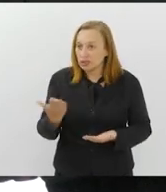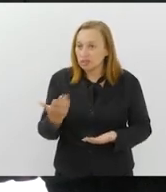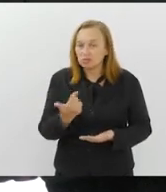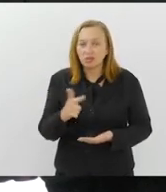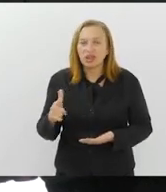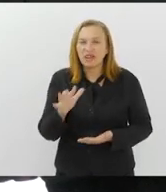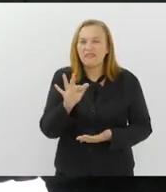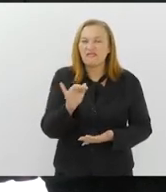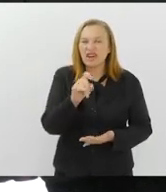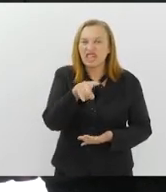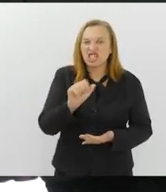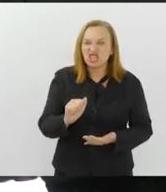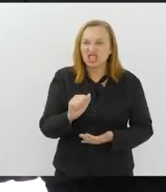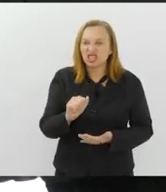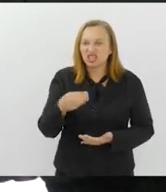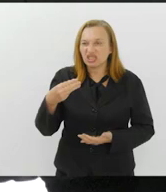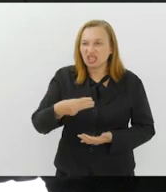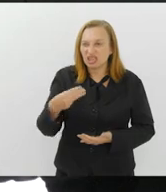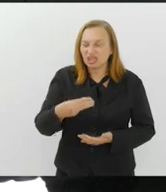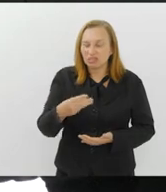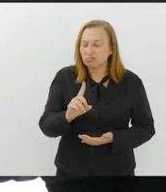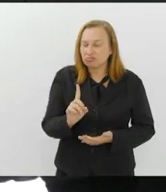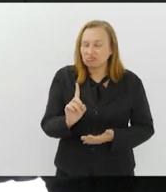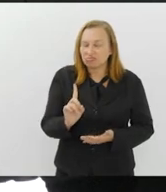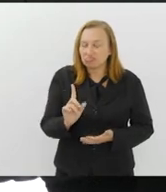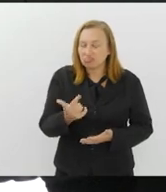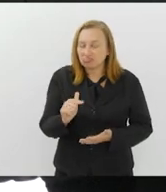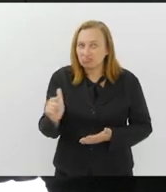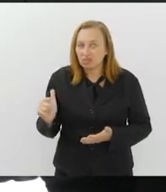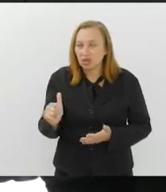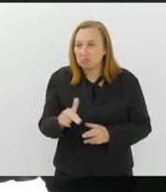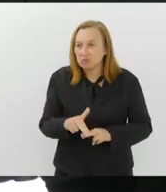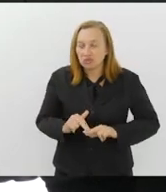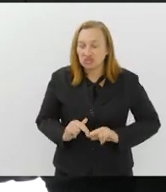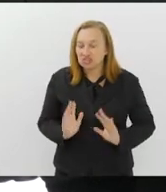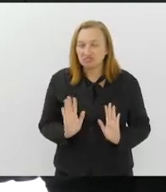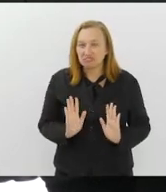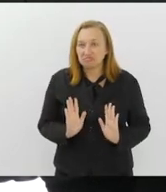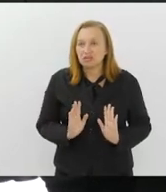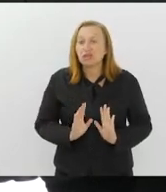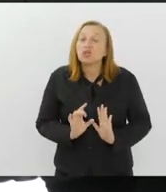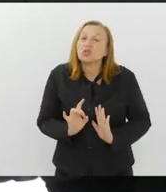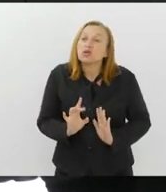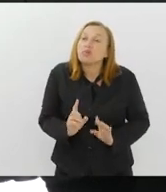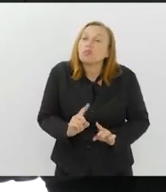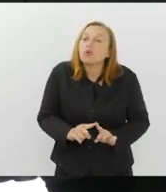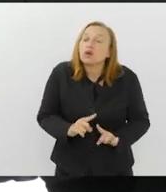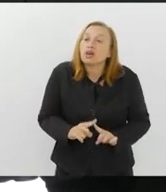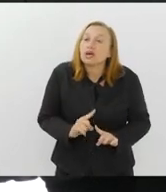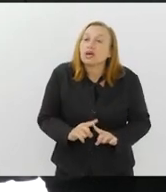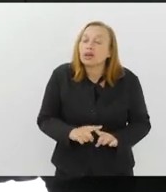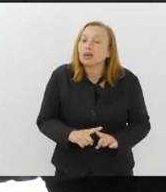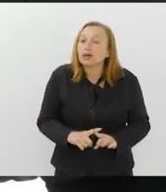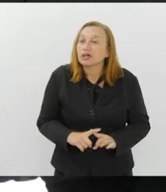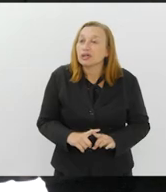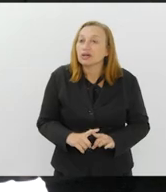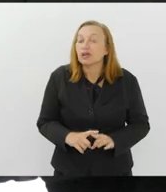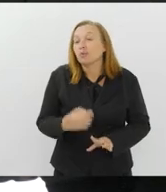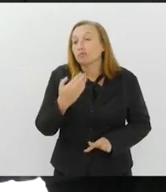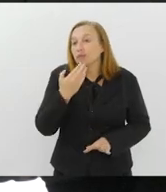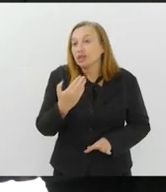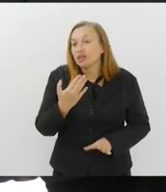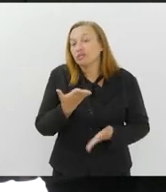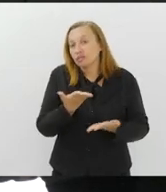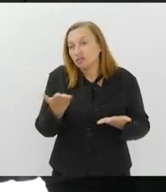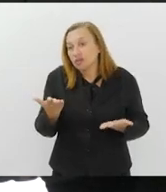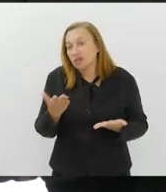Unimed, que a senhora mencionou, não tem nenhuma razão de existir, não. Na verdade, é só porque houve um pedido de vocês